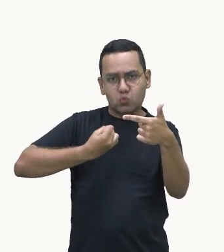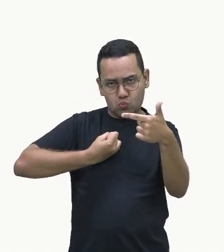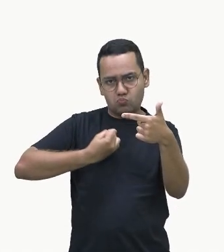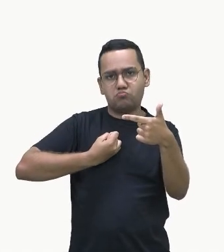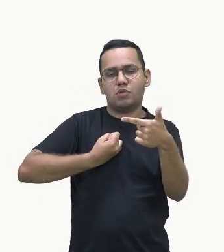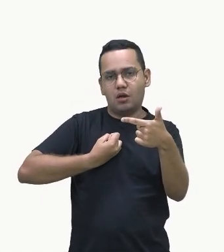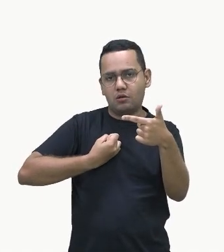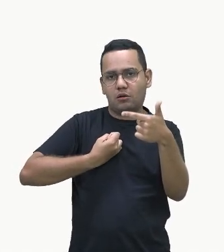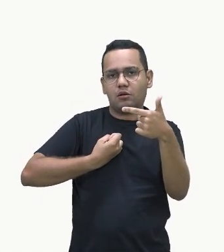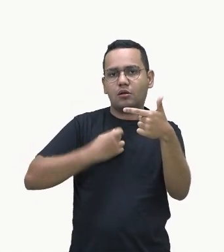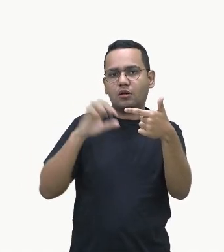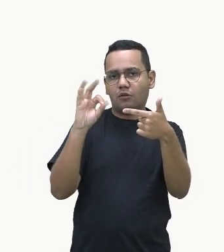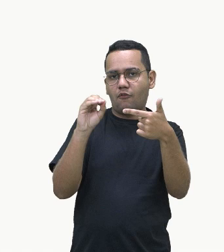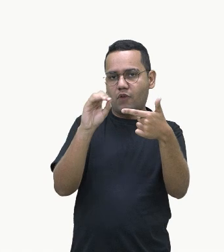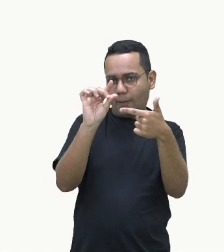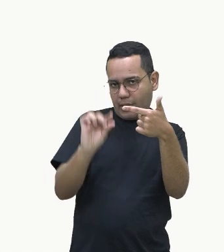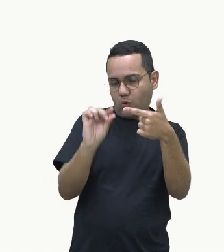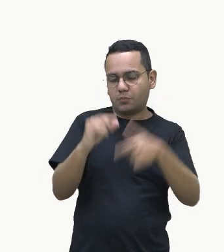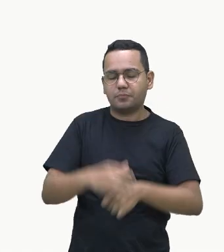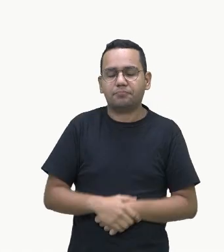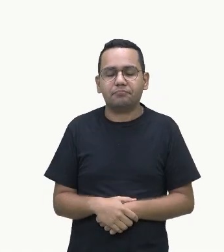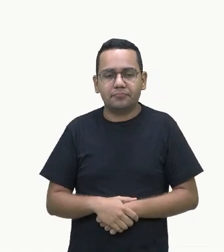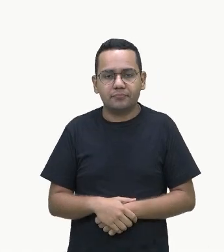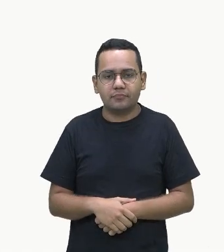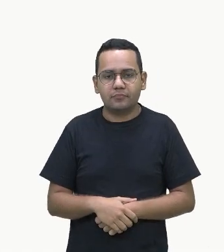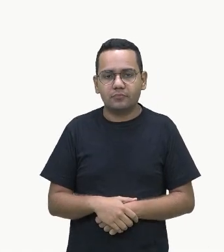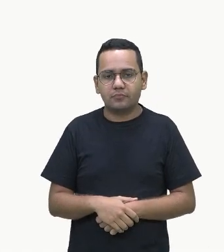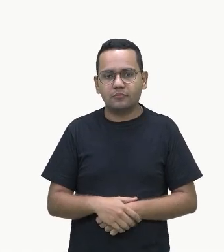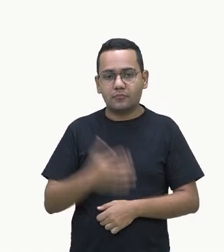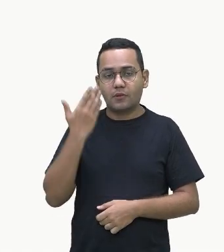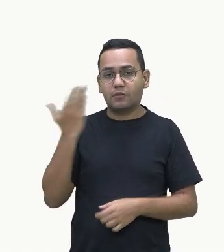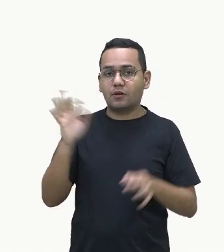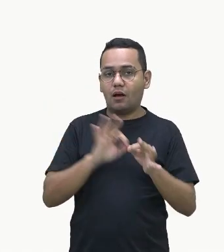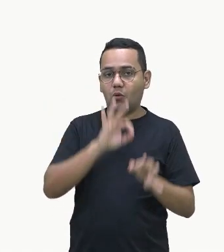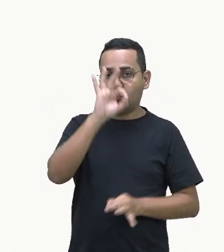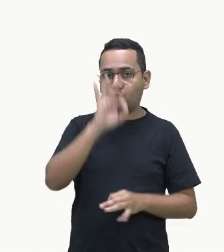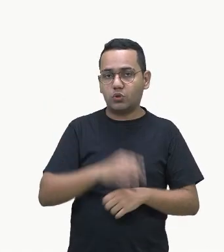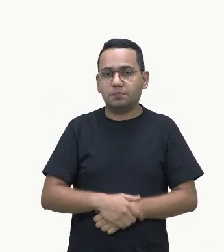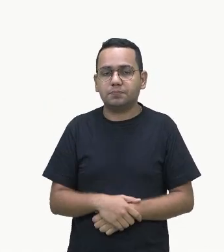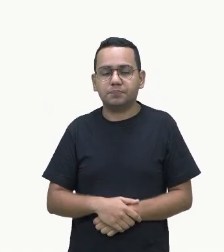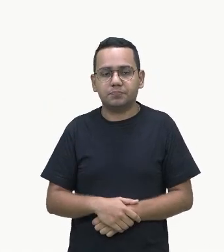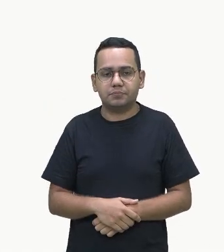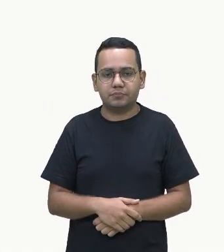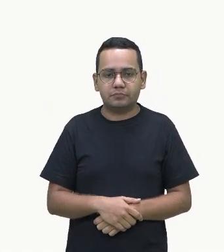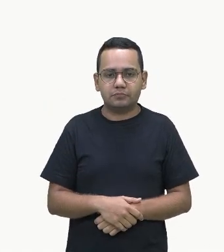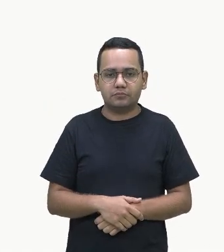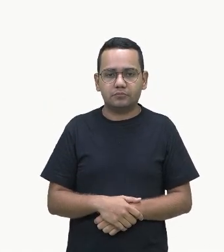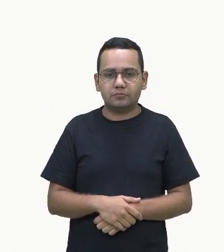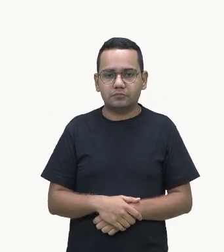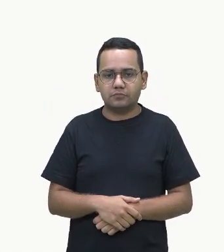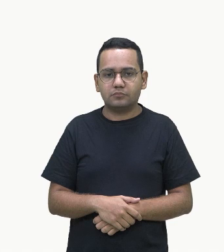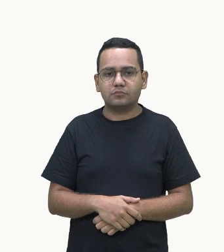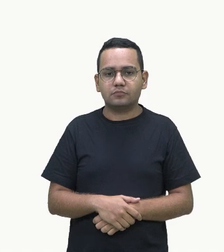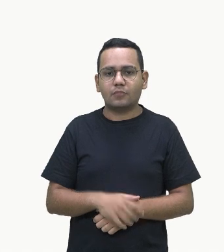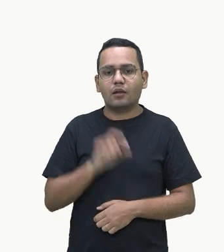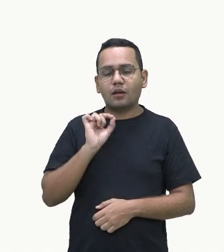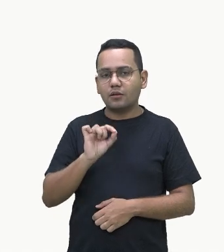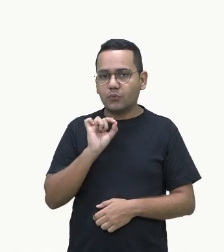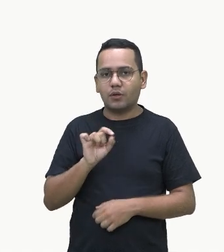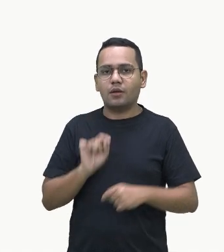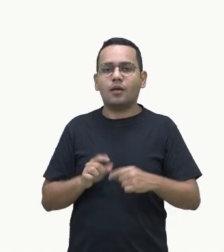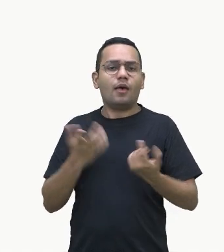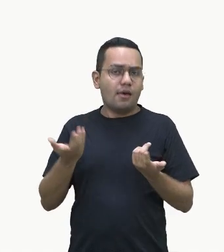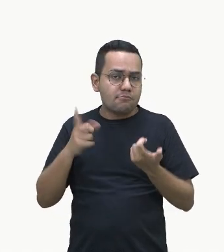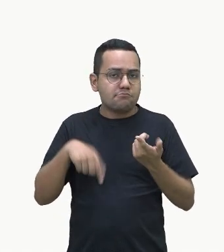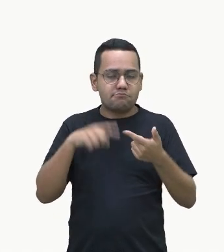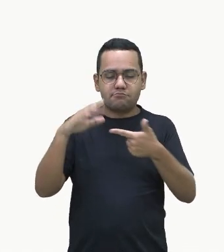90 graus. Chegamos aí na altura, não é, do triângulo retângulo, que ali vai ser uma linha perpendicular. O que